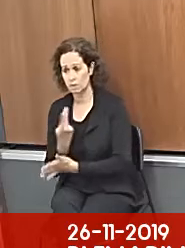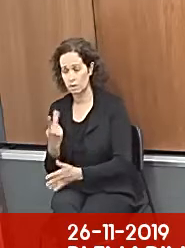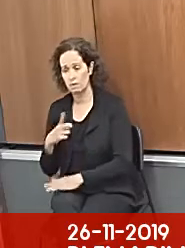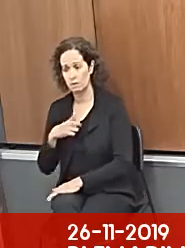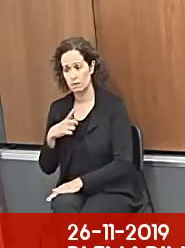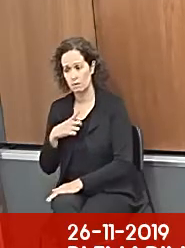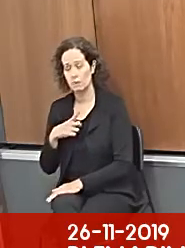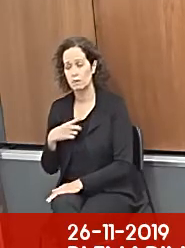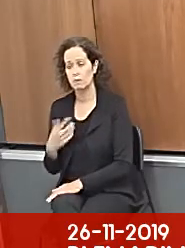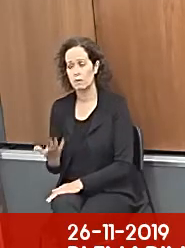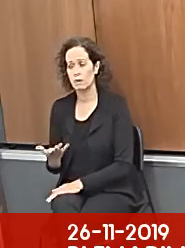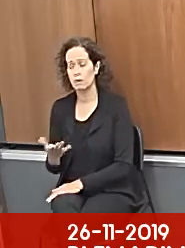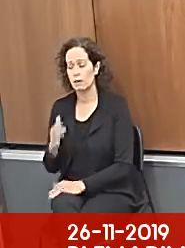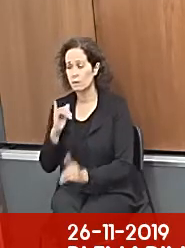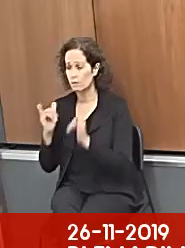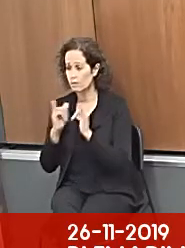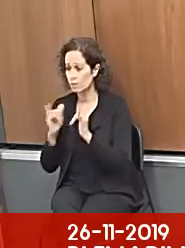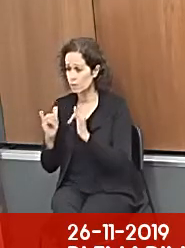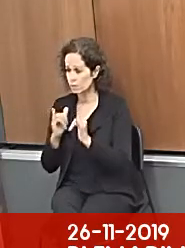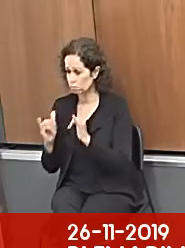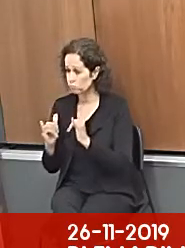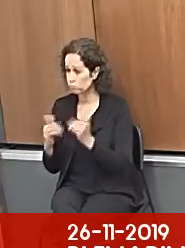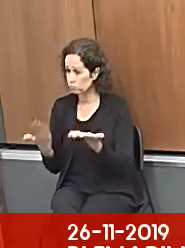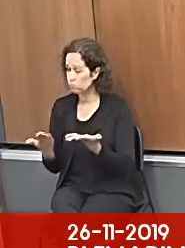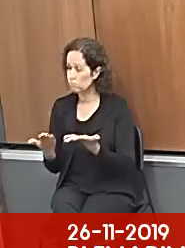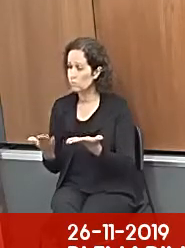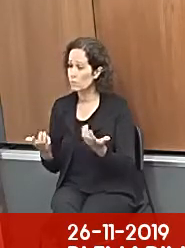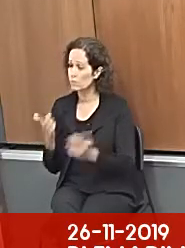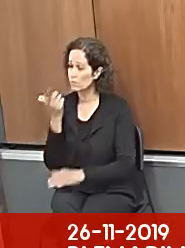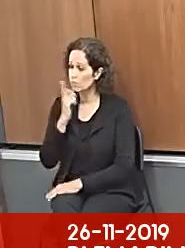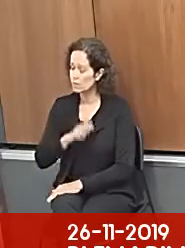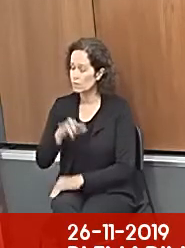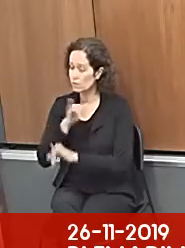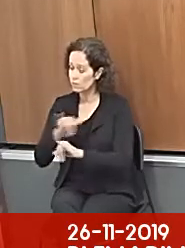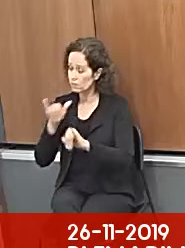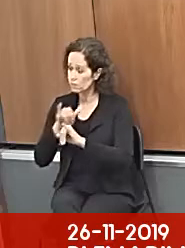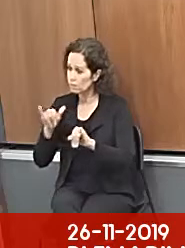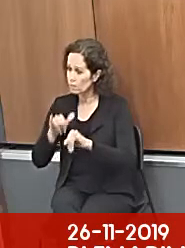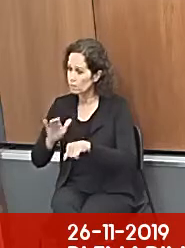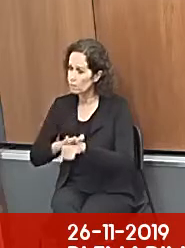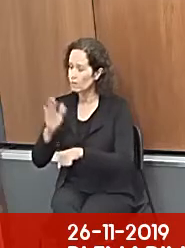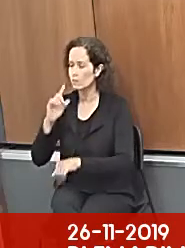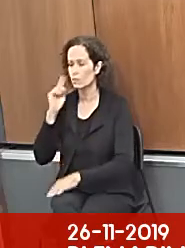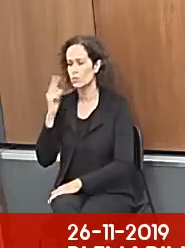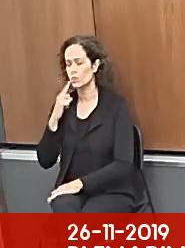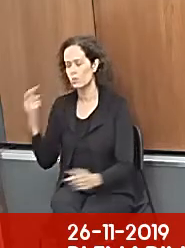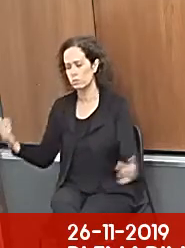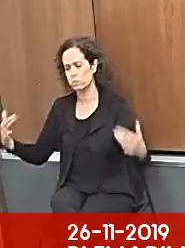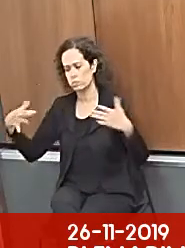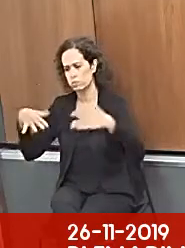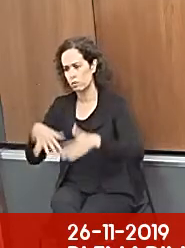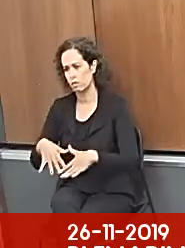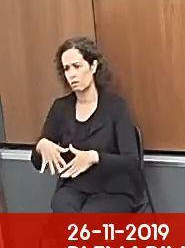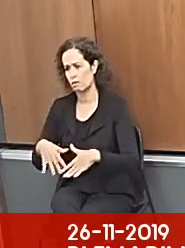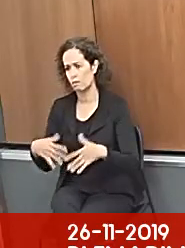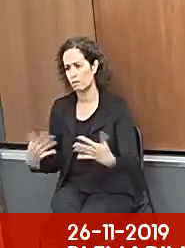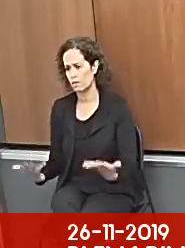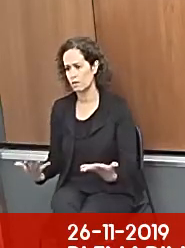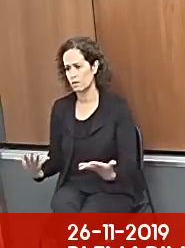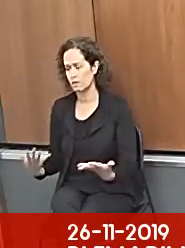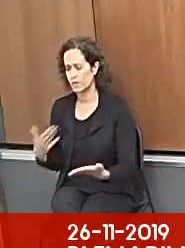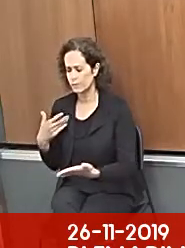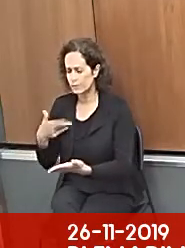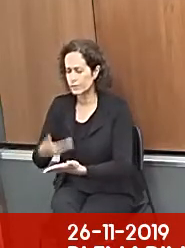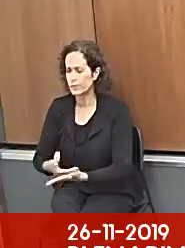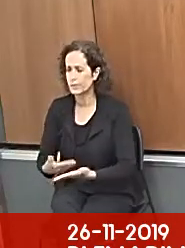tenha acesso a essa informação para a gente conseguir divulgar mais para os surdos estarem aqui. Sim. Foi muito... A próxima